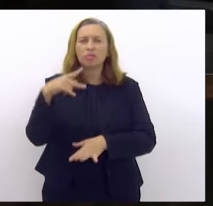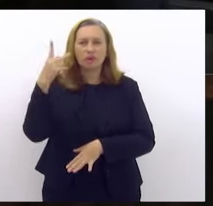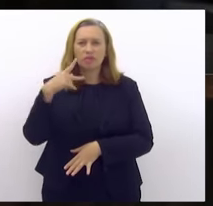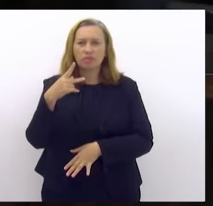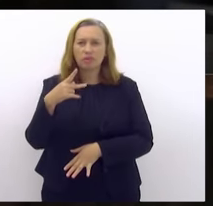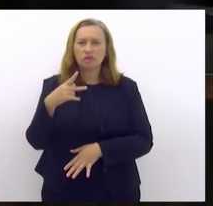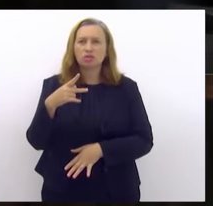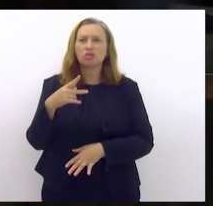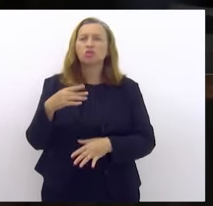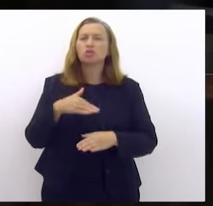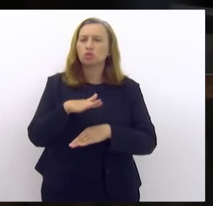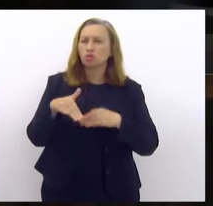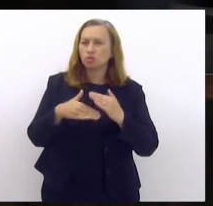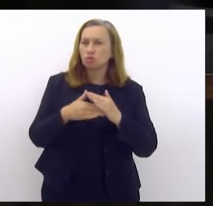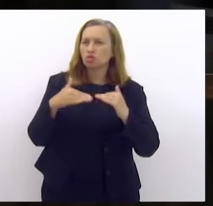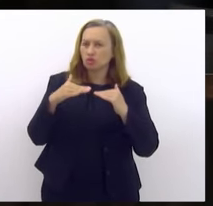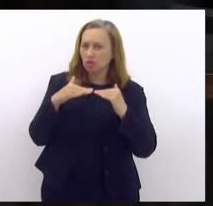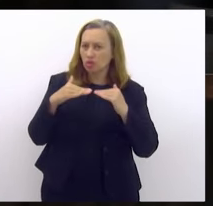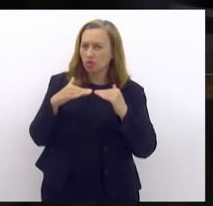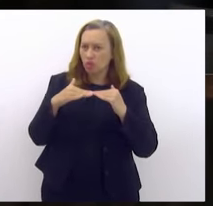tá? Todos de acordo.